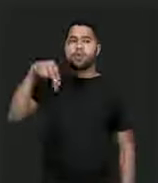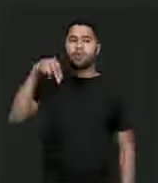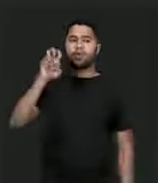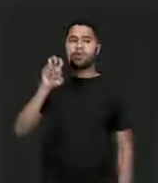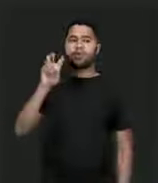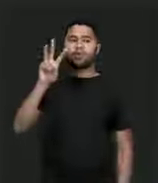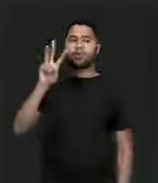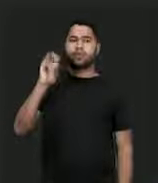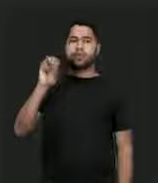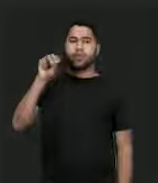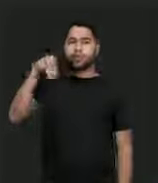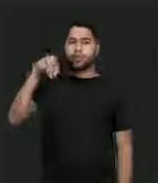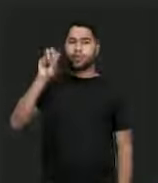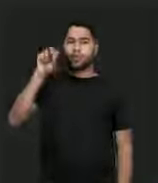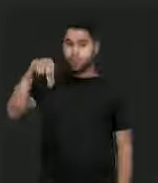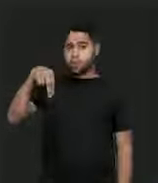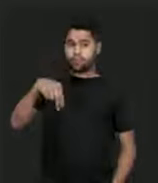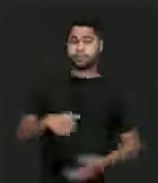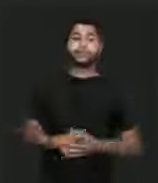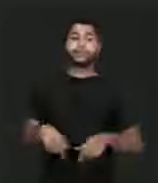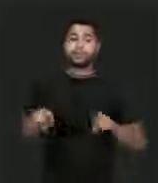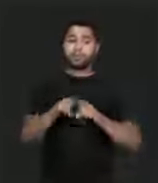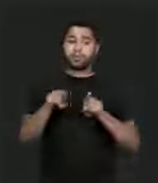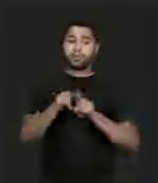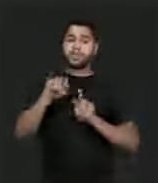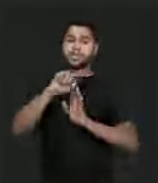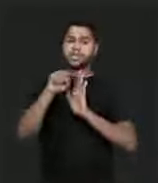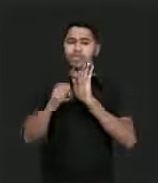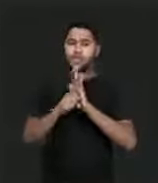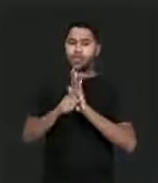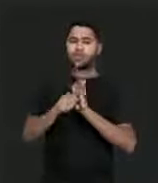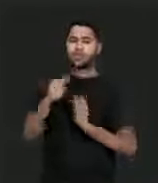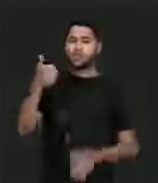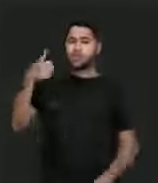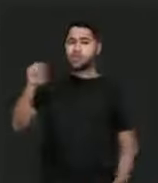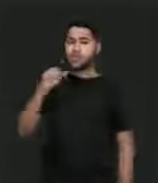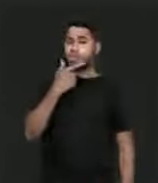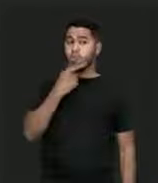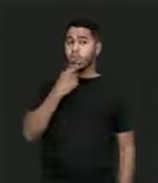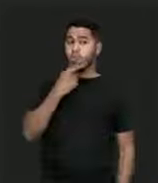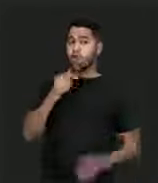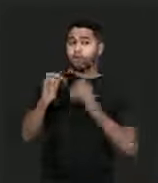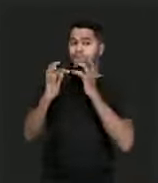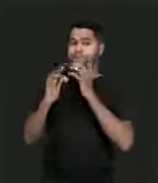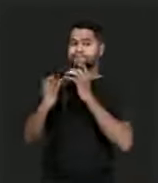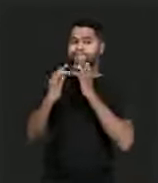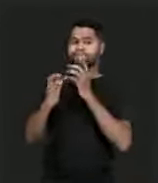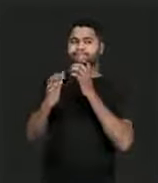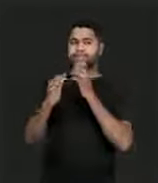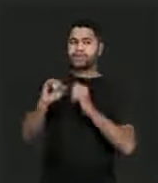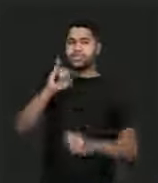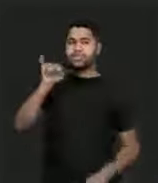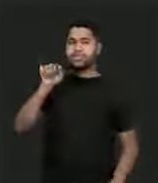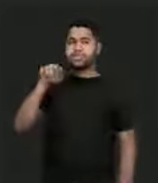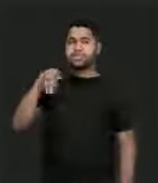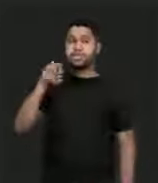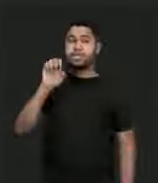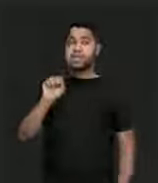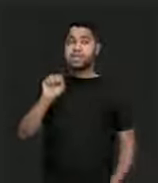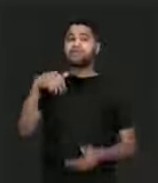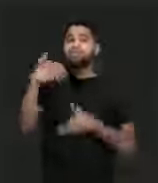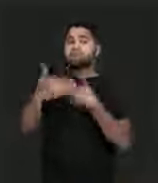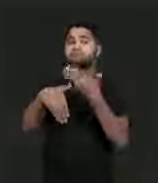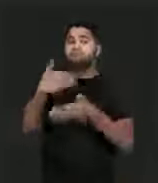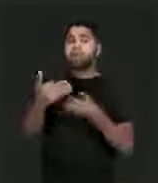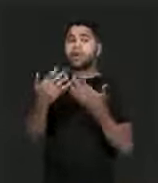Também no século XVIII, o escocês James Watt desenvolveu um modelo de máquina que foi